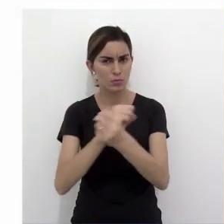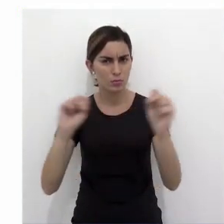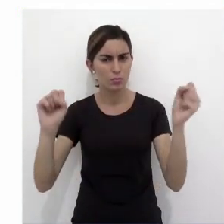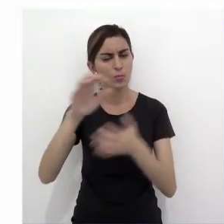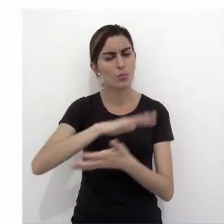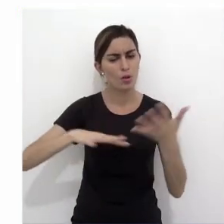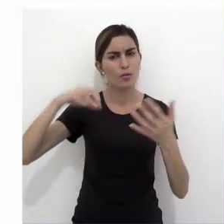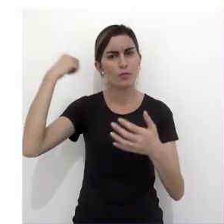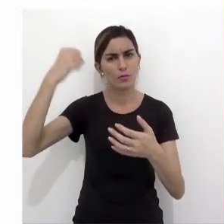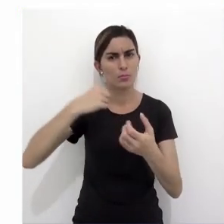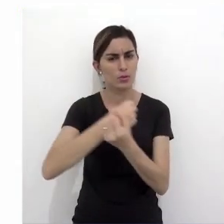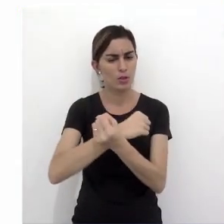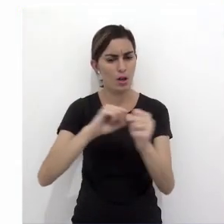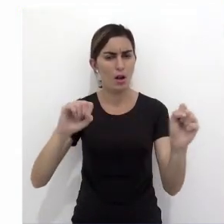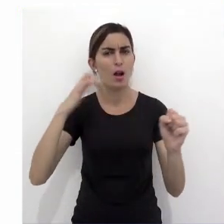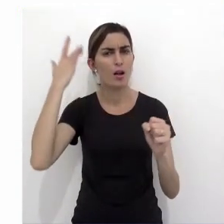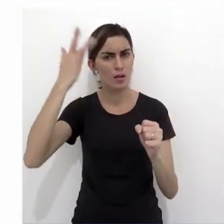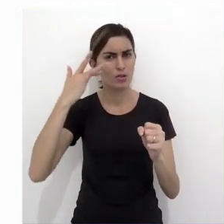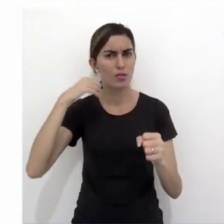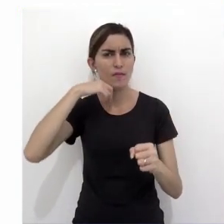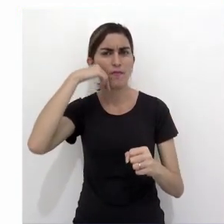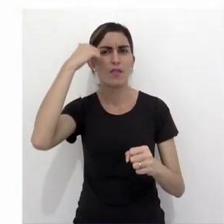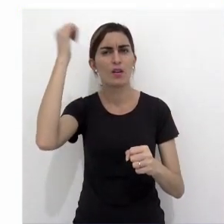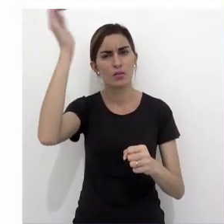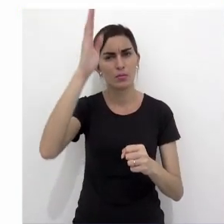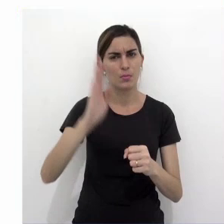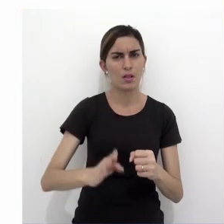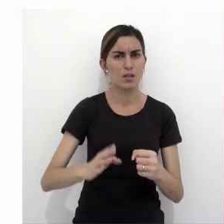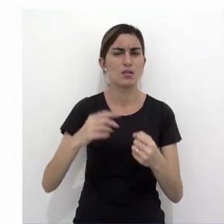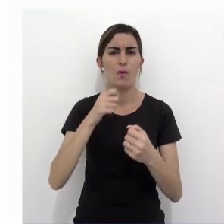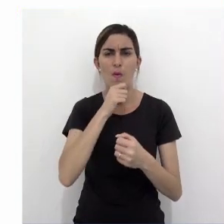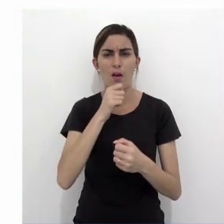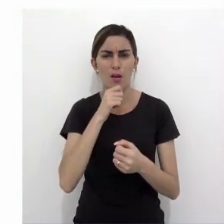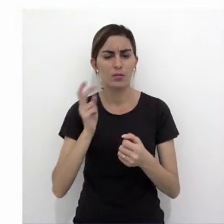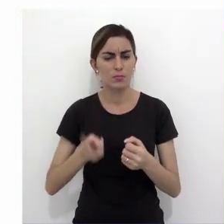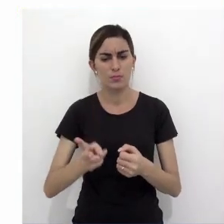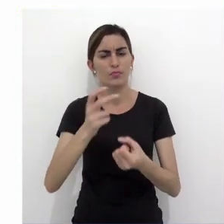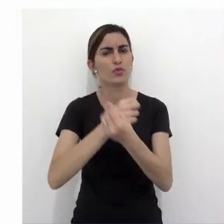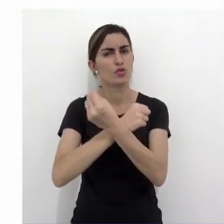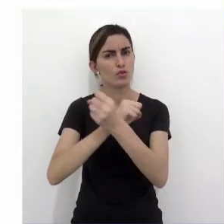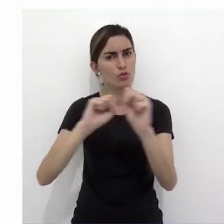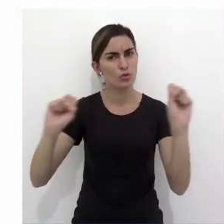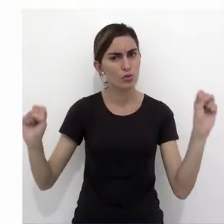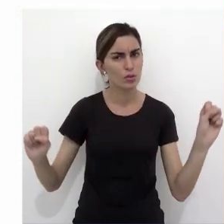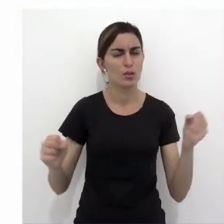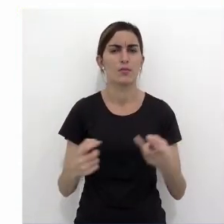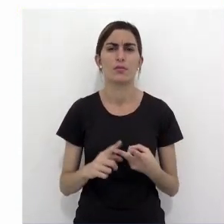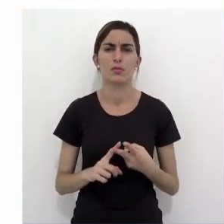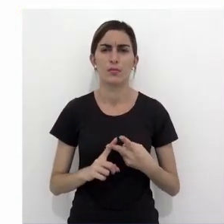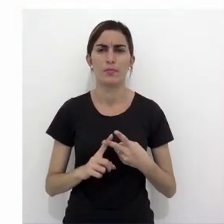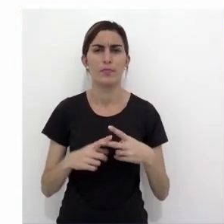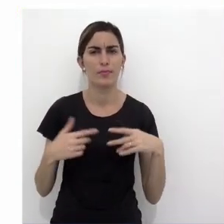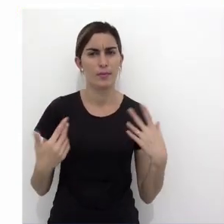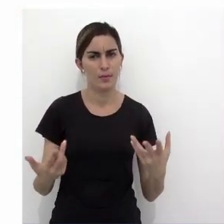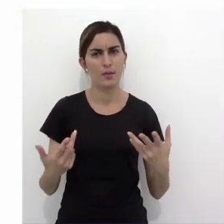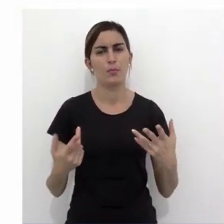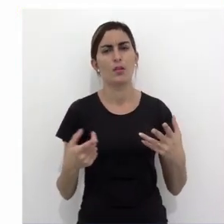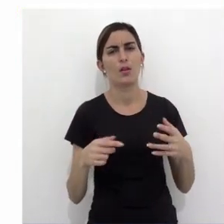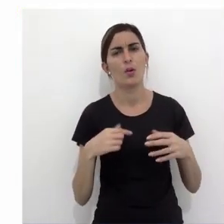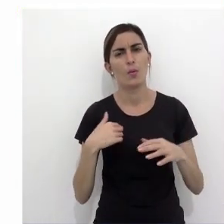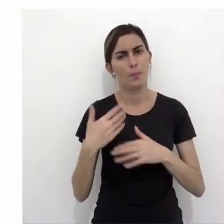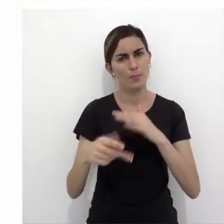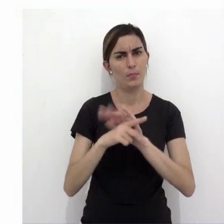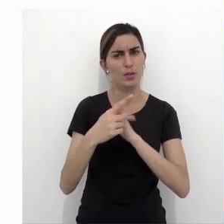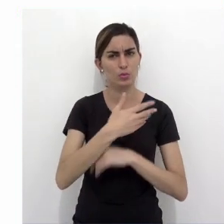abolicionista, achavam uma vergonha nacional o Brasil ainda permanecer com a escravidão. Okay? Por parte do